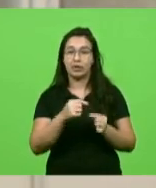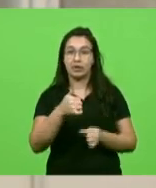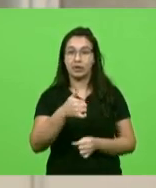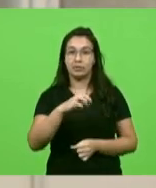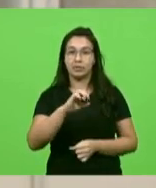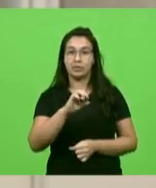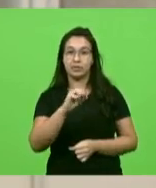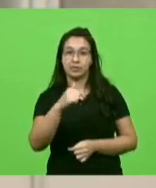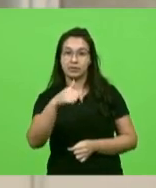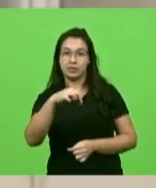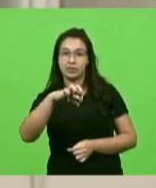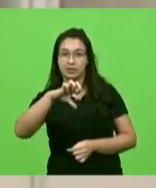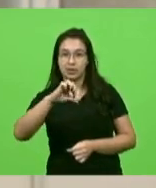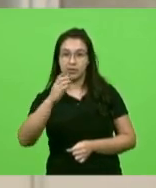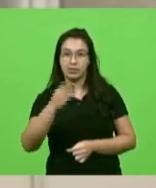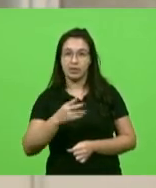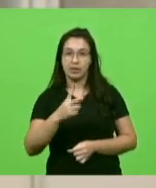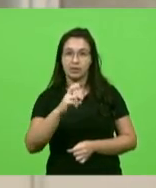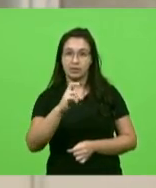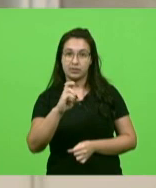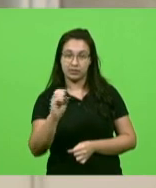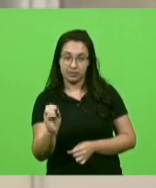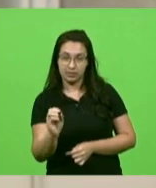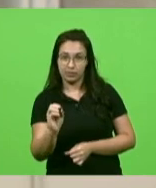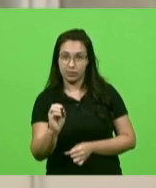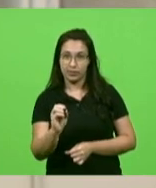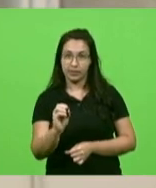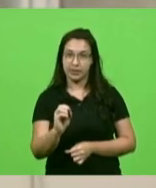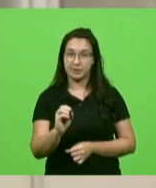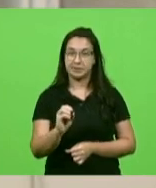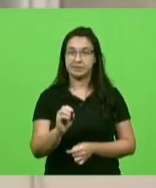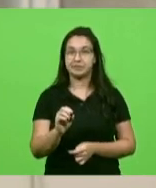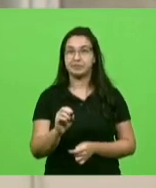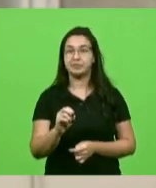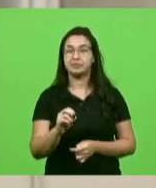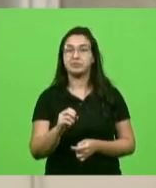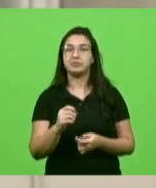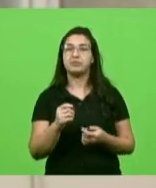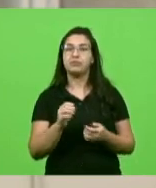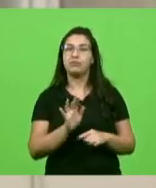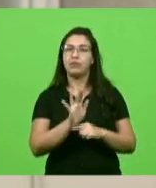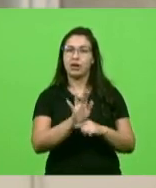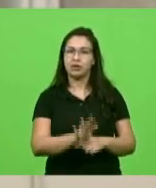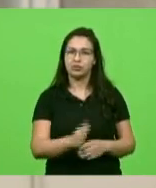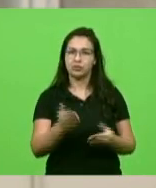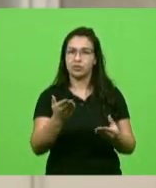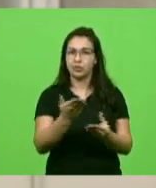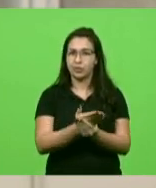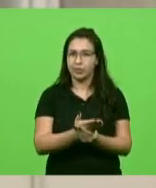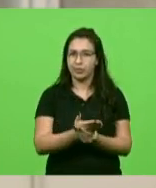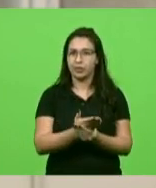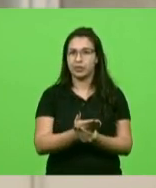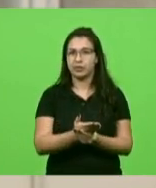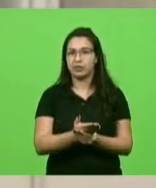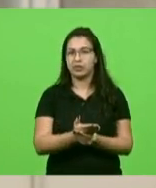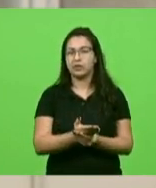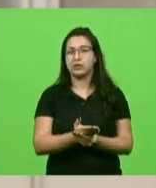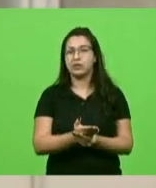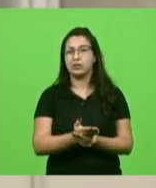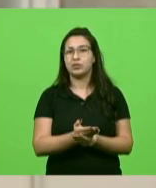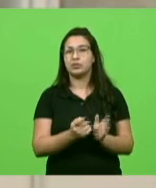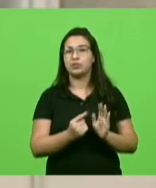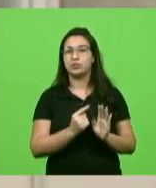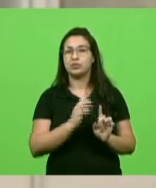1079/50 de modo a conferir respaldo ao processo e o estar denúncias